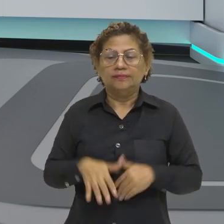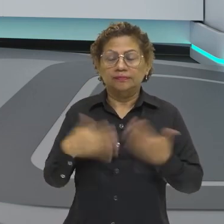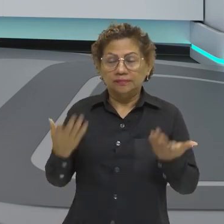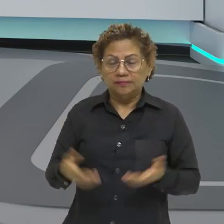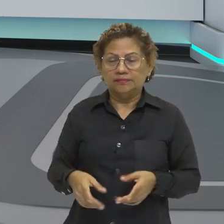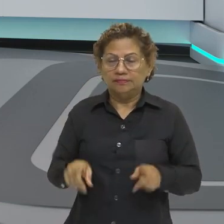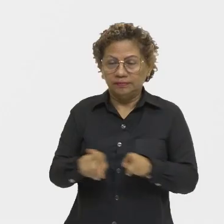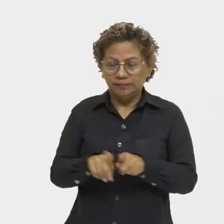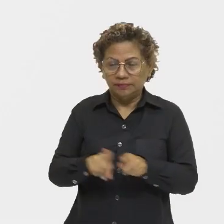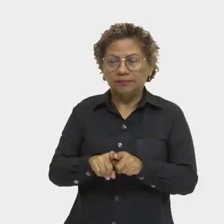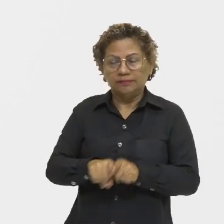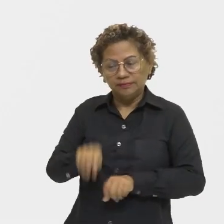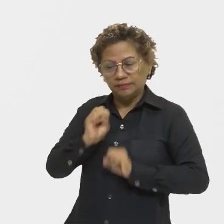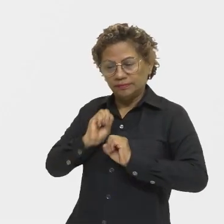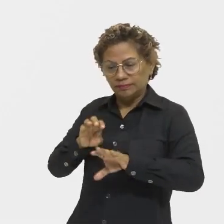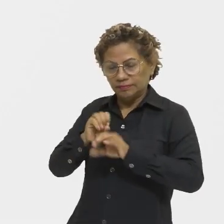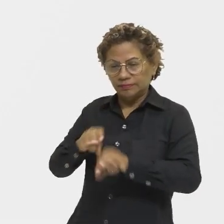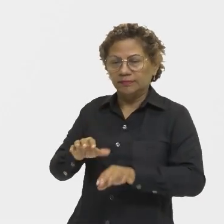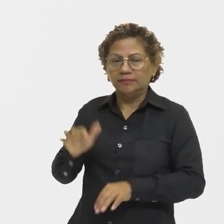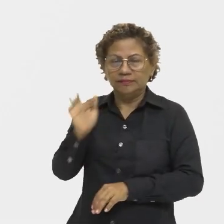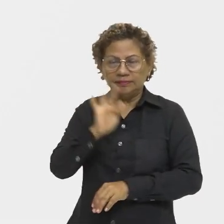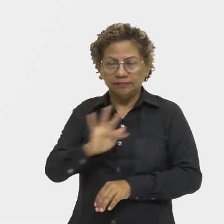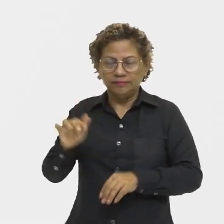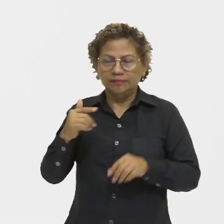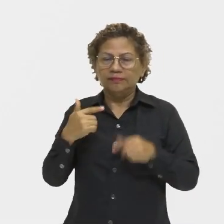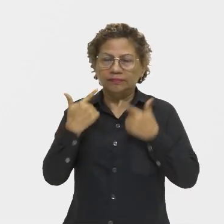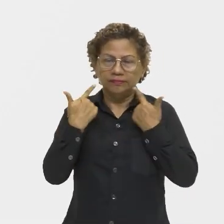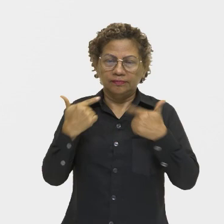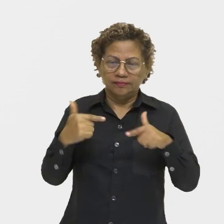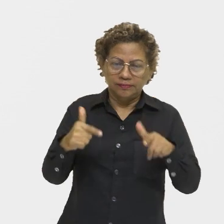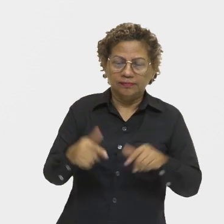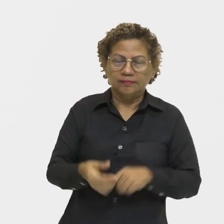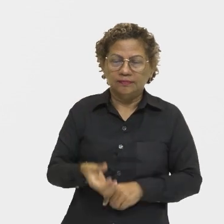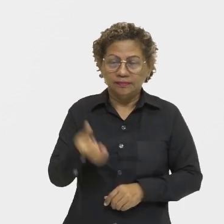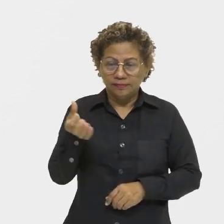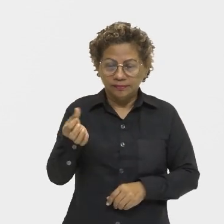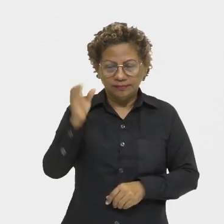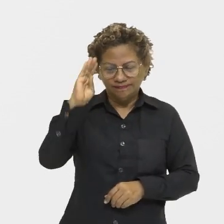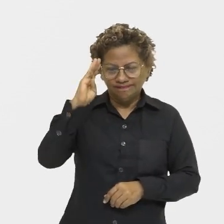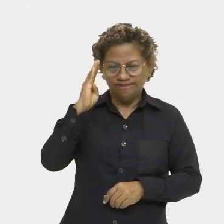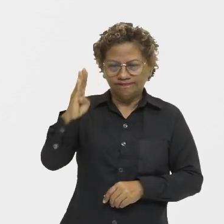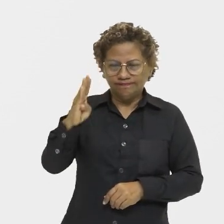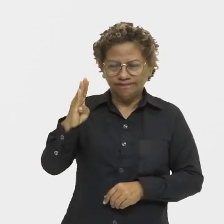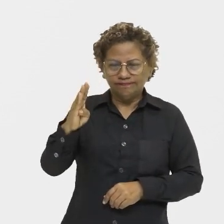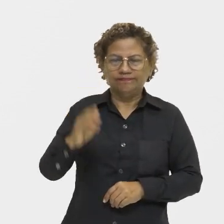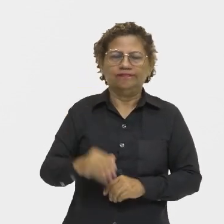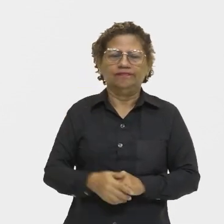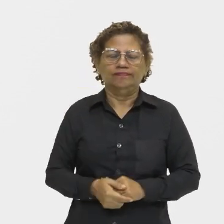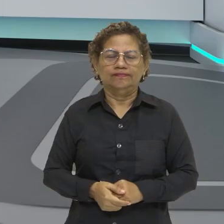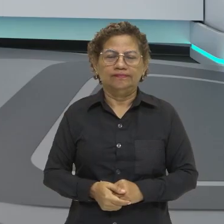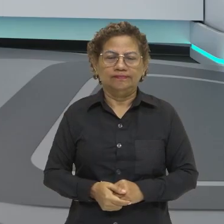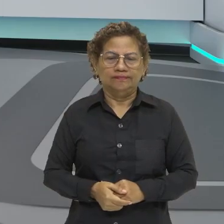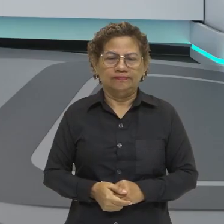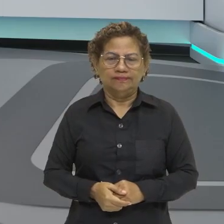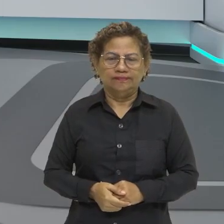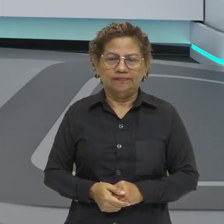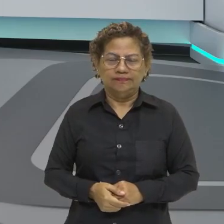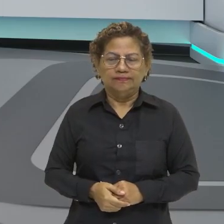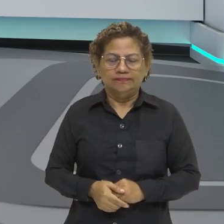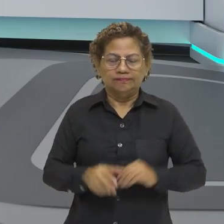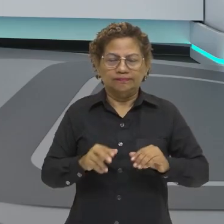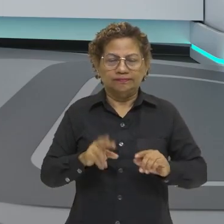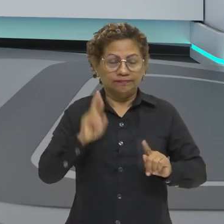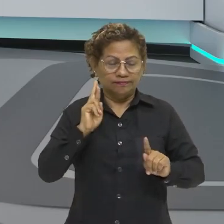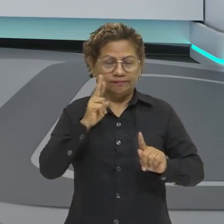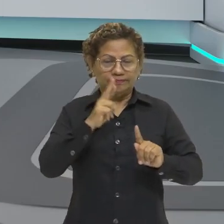estudaram também sobre as funções da linguagem, né? Essas 6 principais funções que a linguagem possui, que é a função